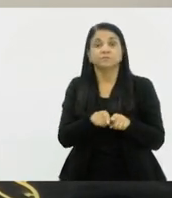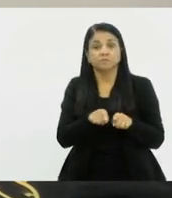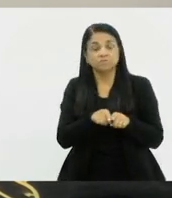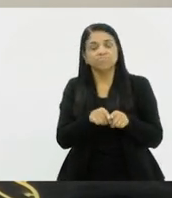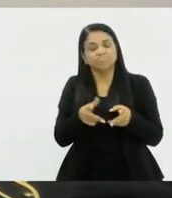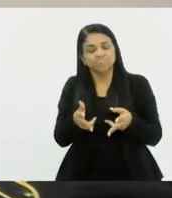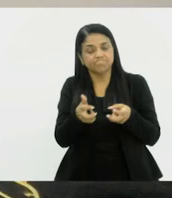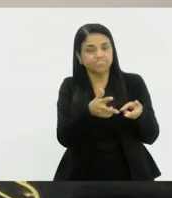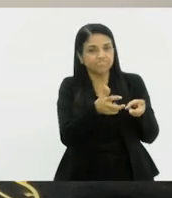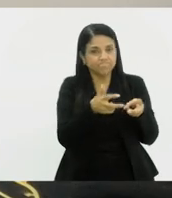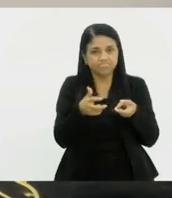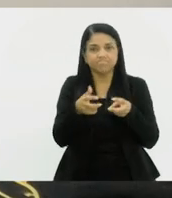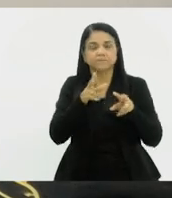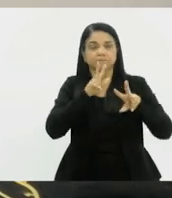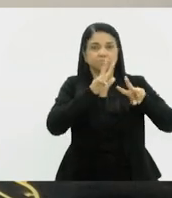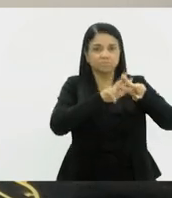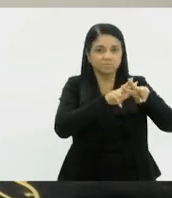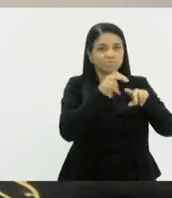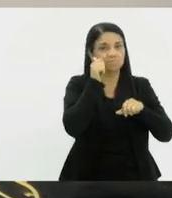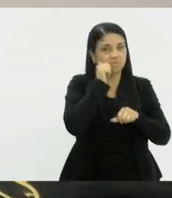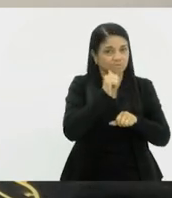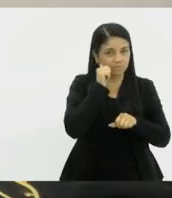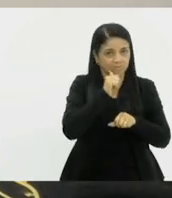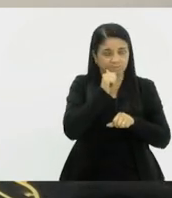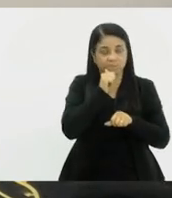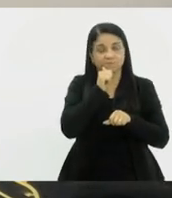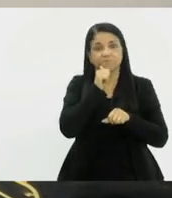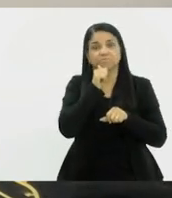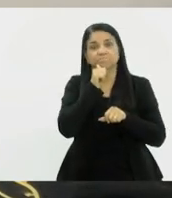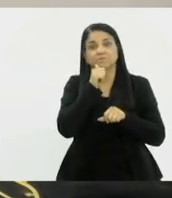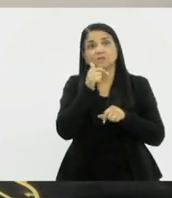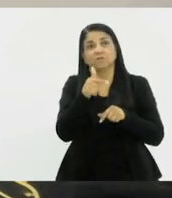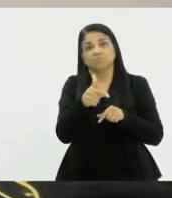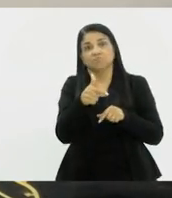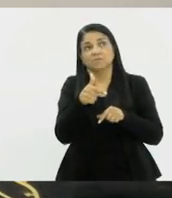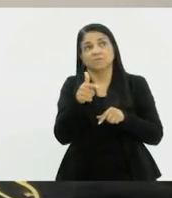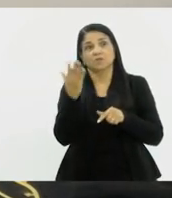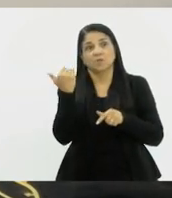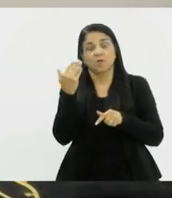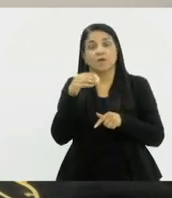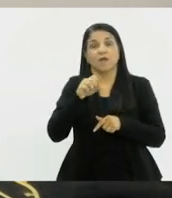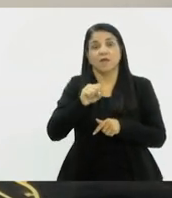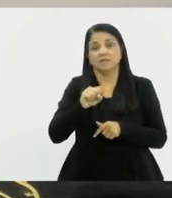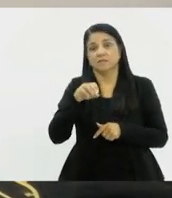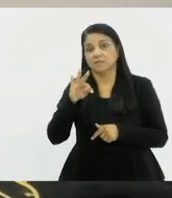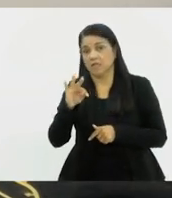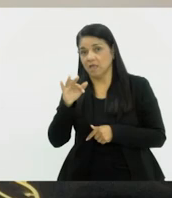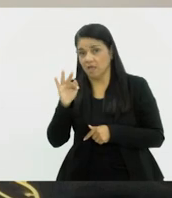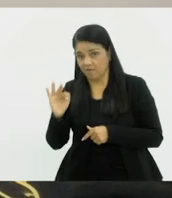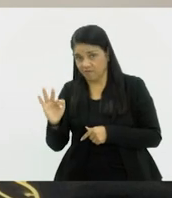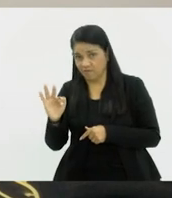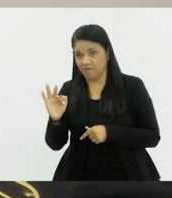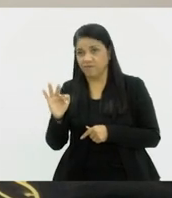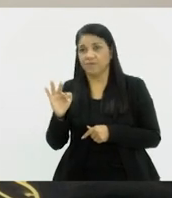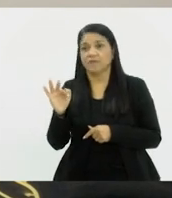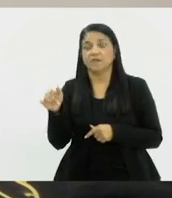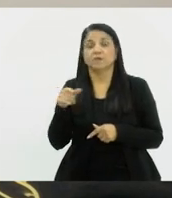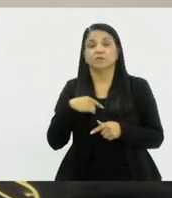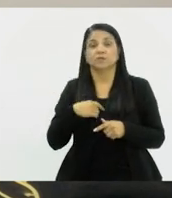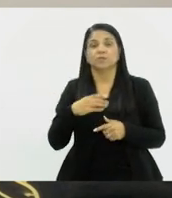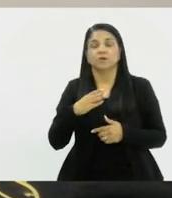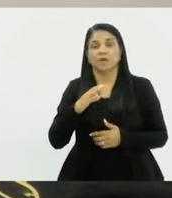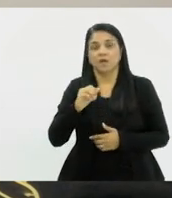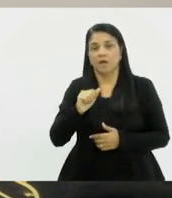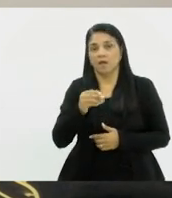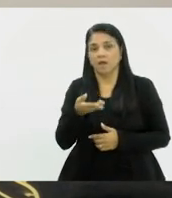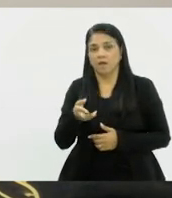as que a as prisões de mulheres se não fosse também recentemente uma intervenção do STF né naquele naquele abasc Corpus coletivo